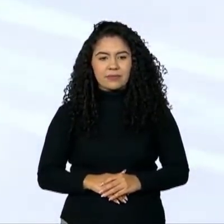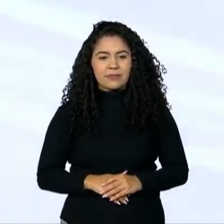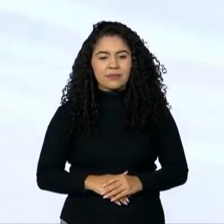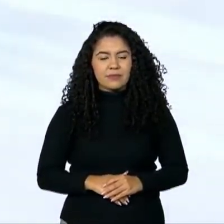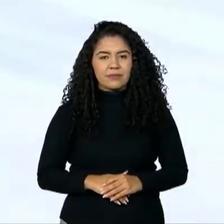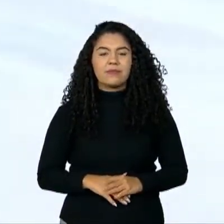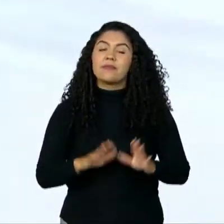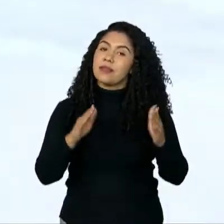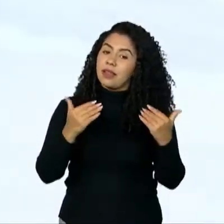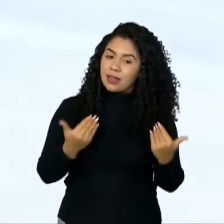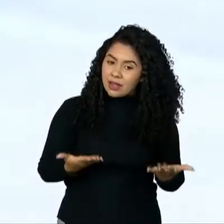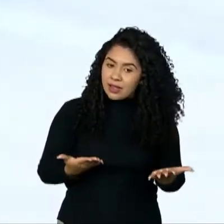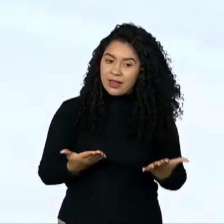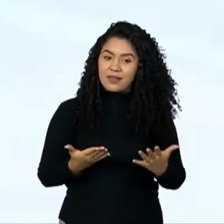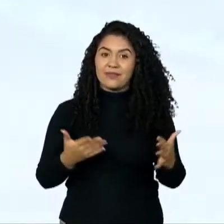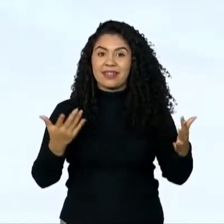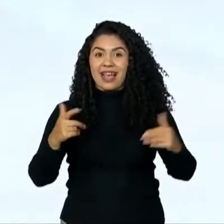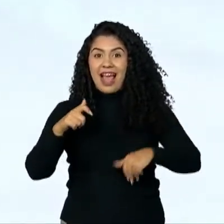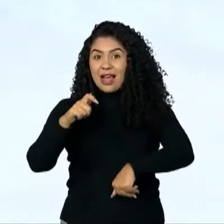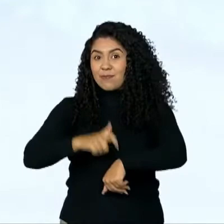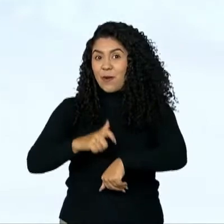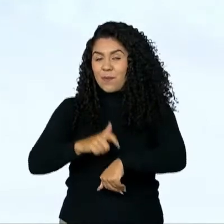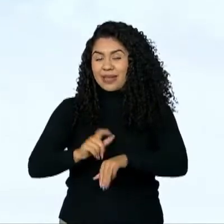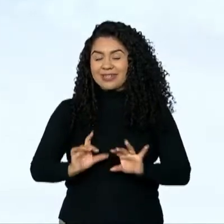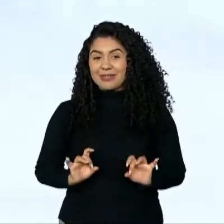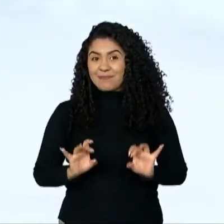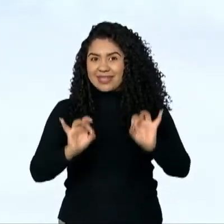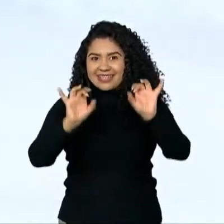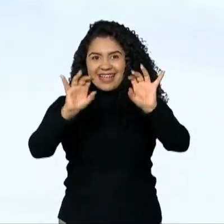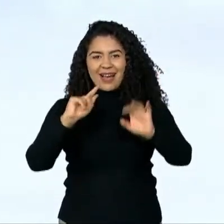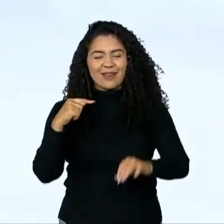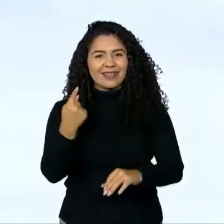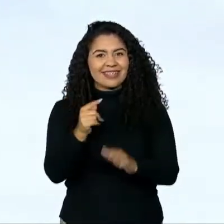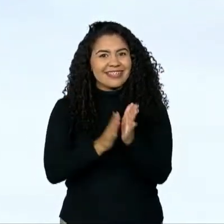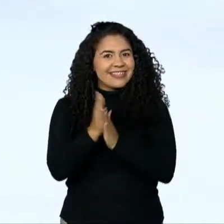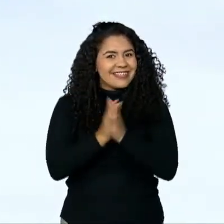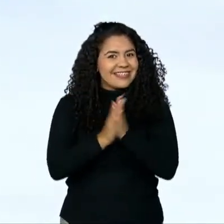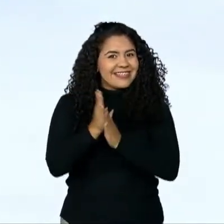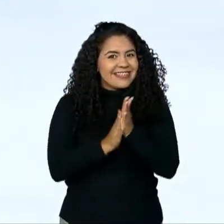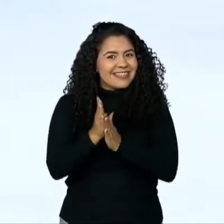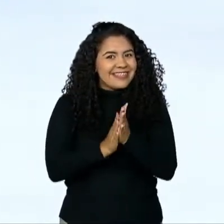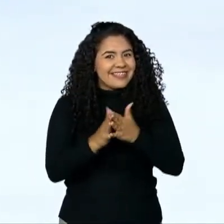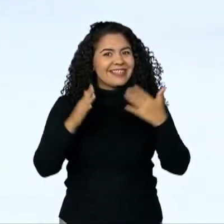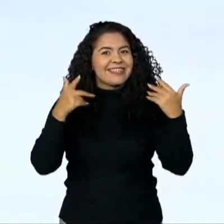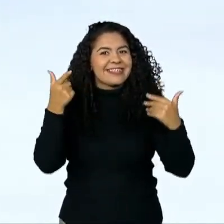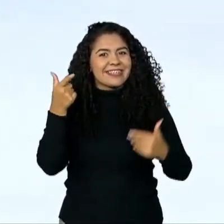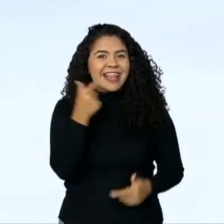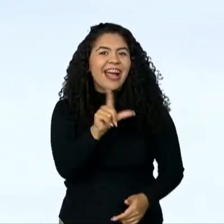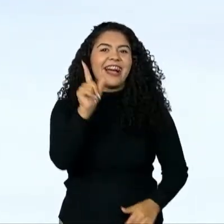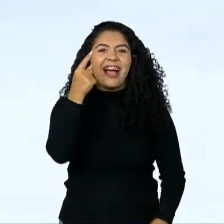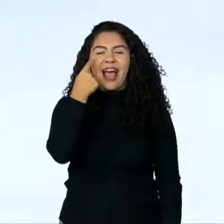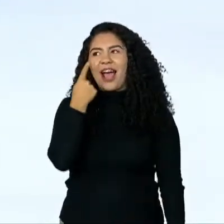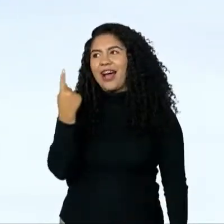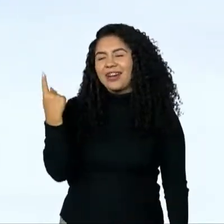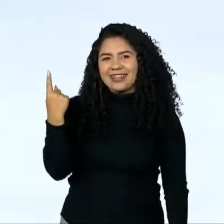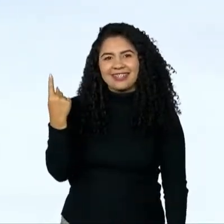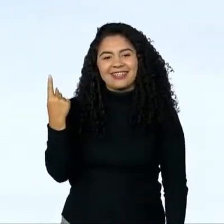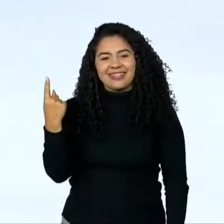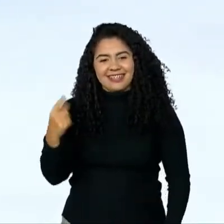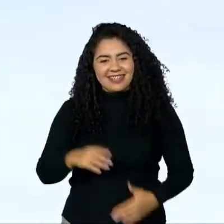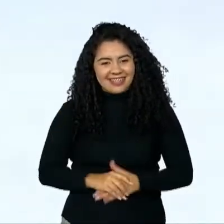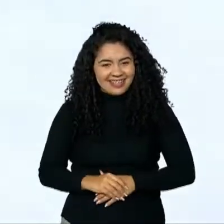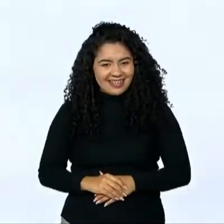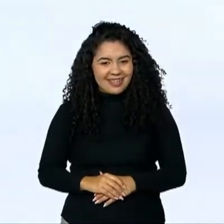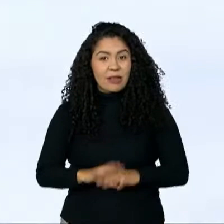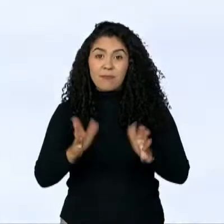Bom, cara, então chegou o grande momento aí, não posso dizer, vou estar puxando a sardinha, né? O ápice do 7 de setembro. Mas